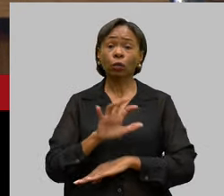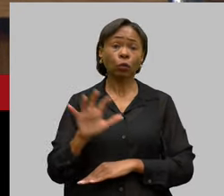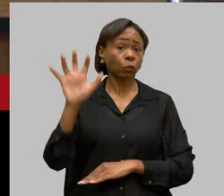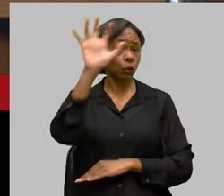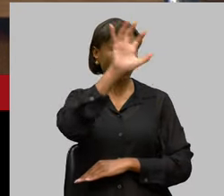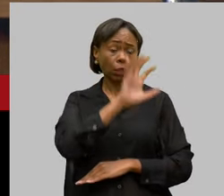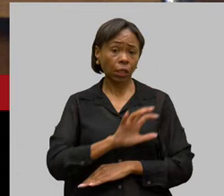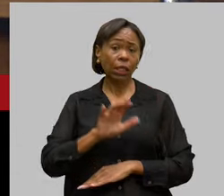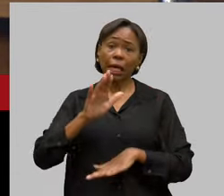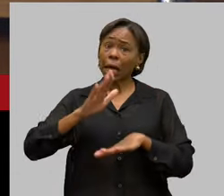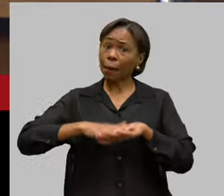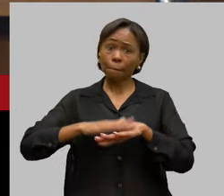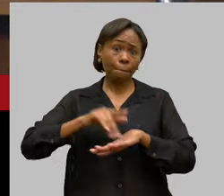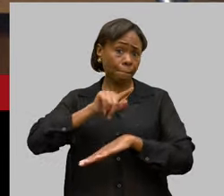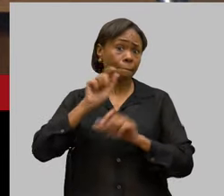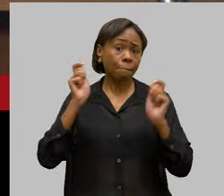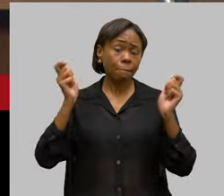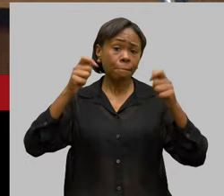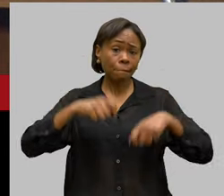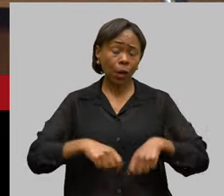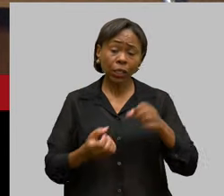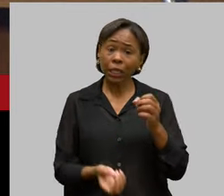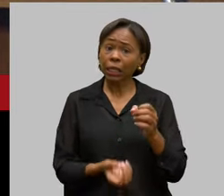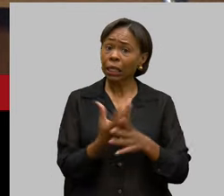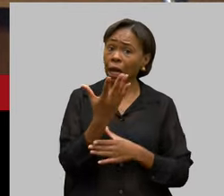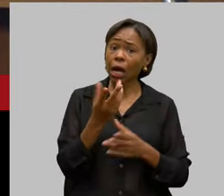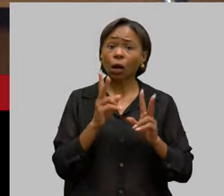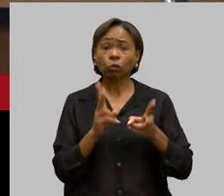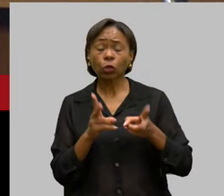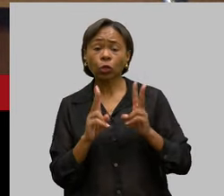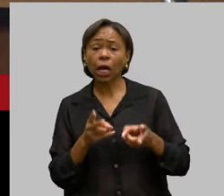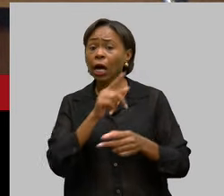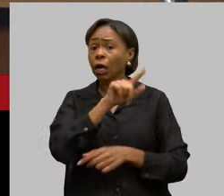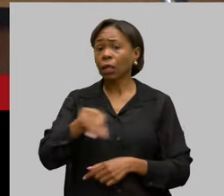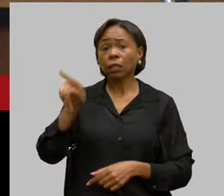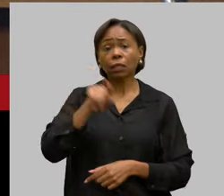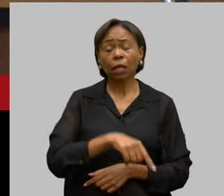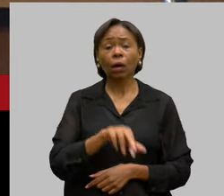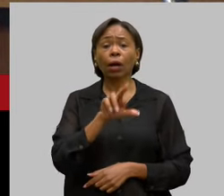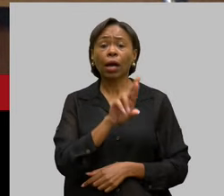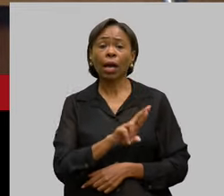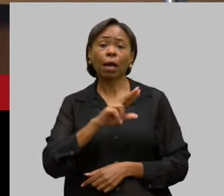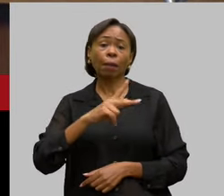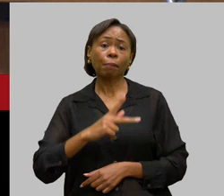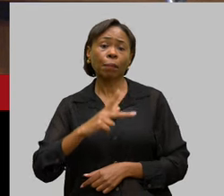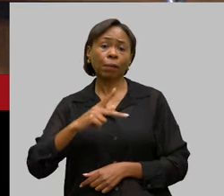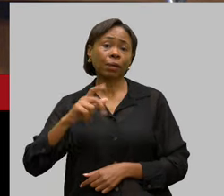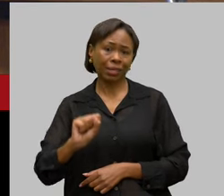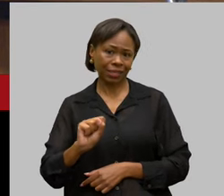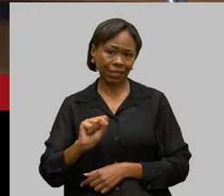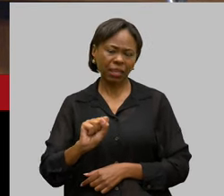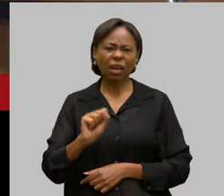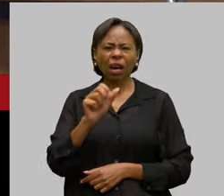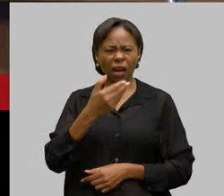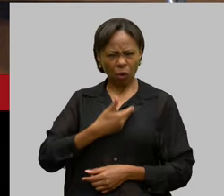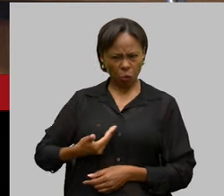criar manter e extinguir rpps a união não é mais do que os estados e nem mais do que os municípios é uma